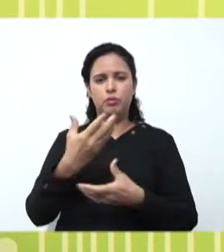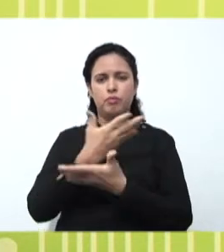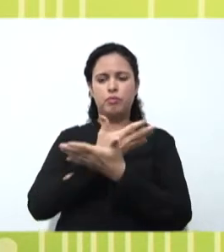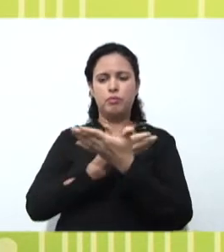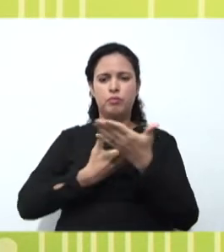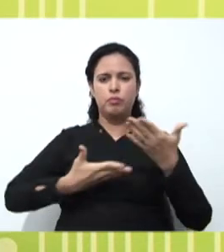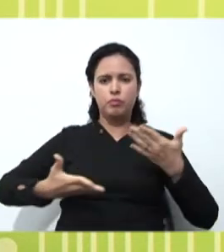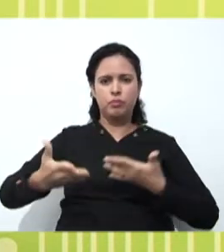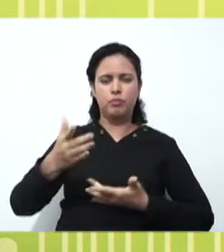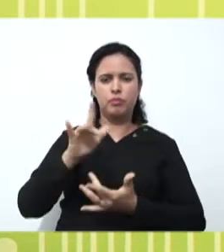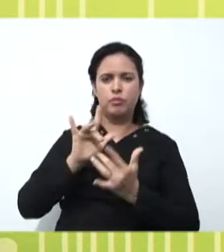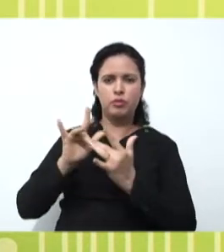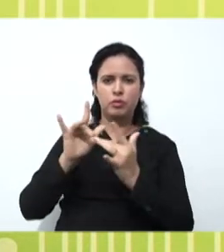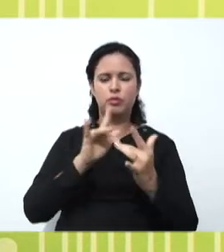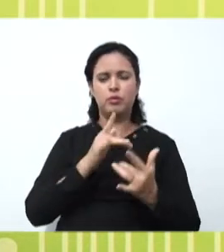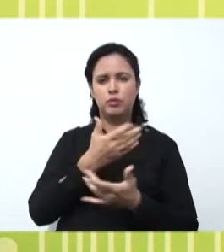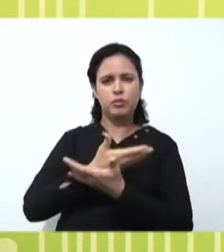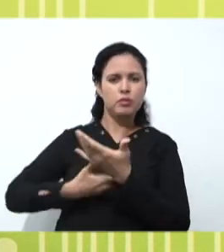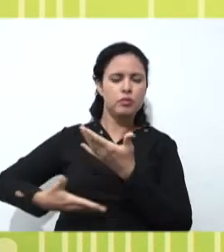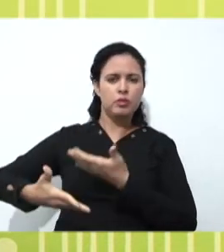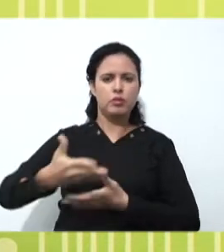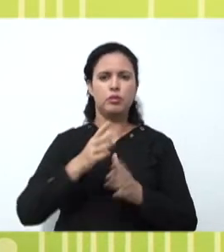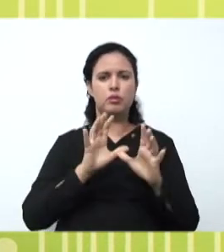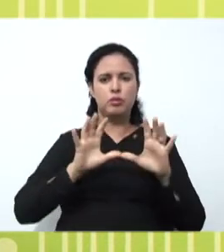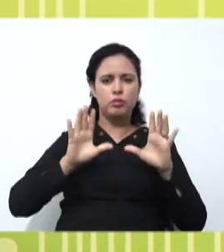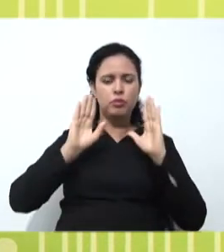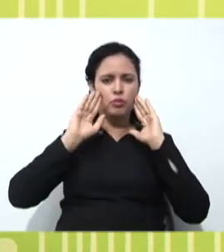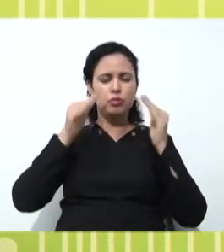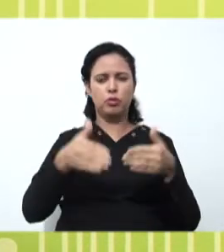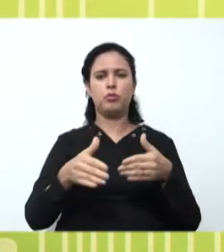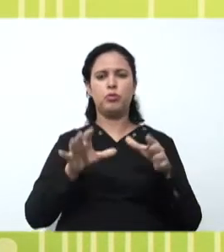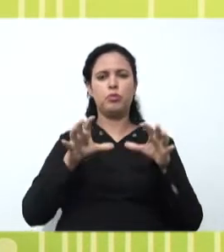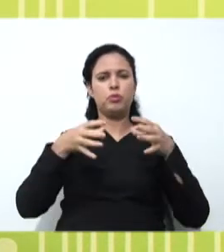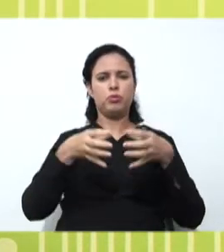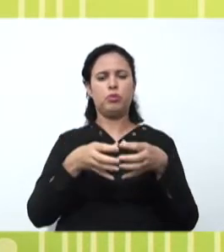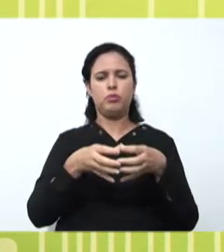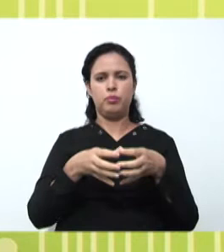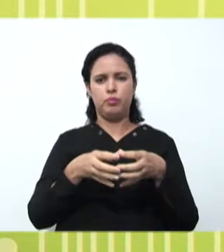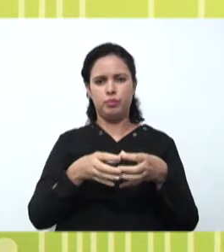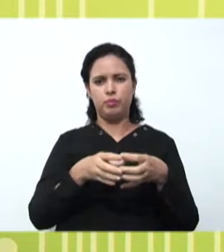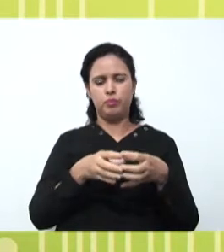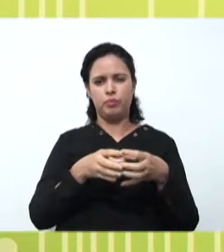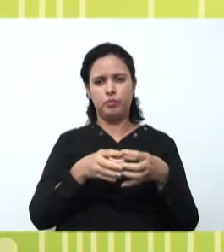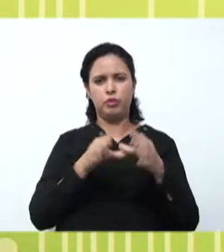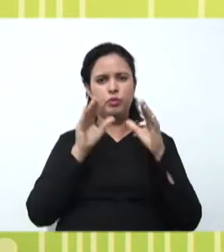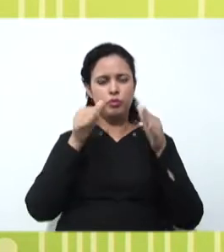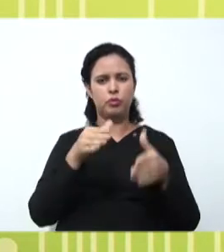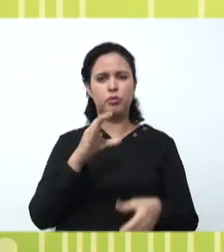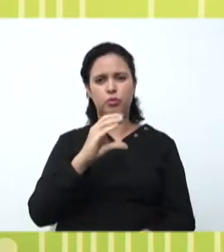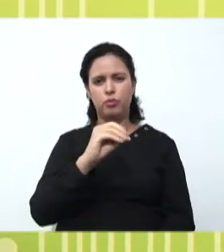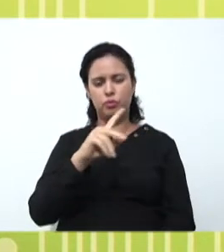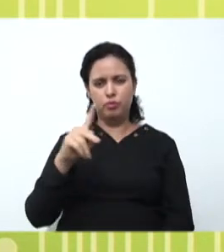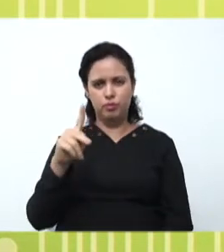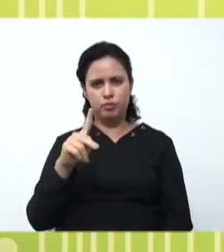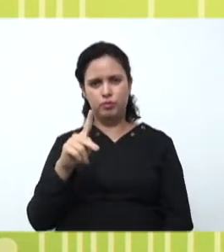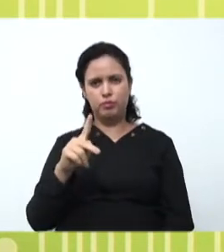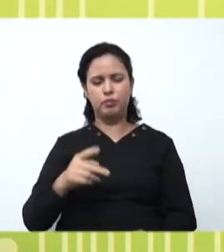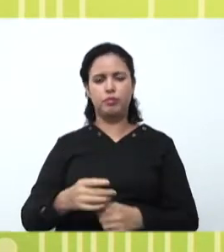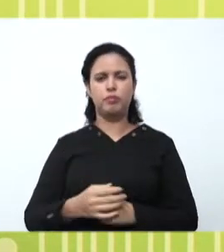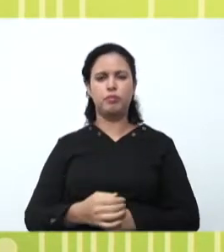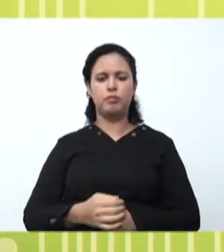em prol do quê? Da coletividade, em prol do quê? Do cooperativismo. Daquela cooperativa dá